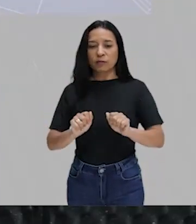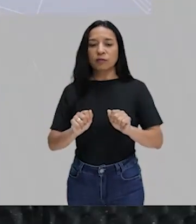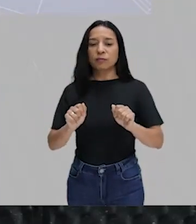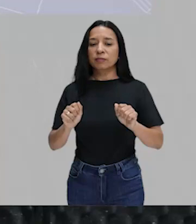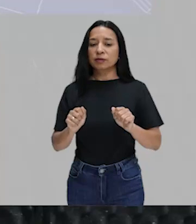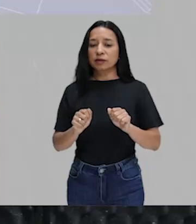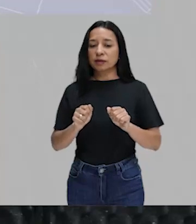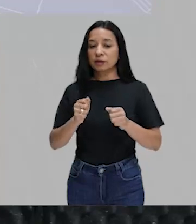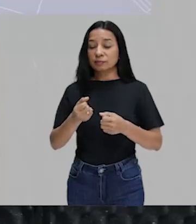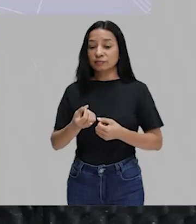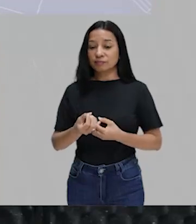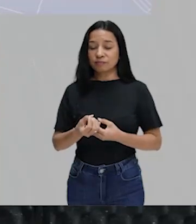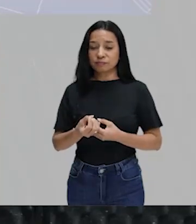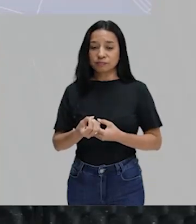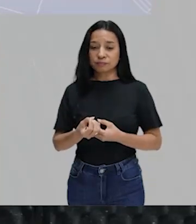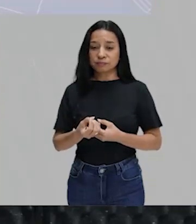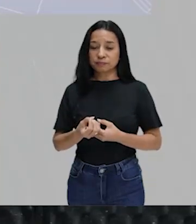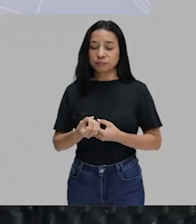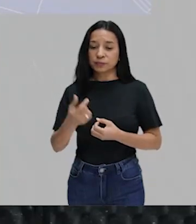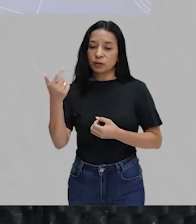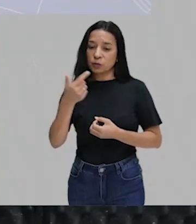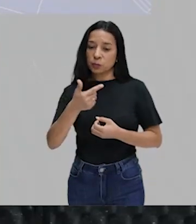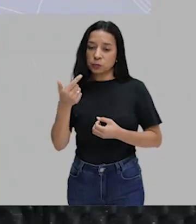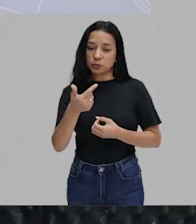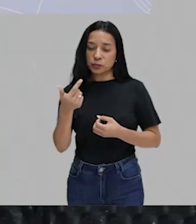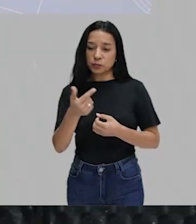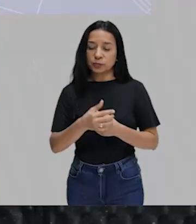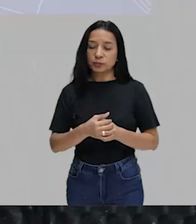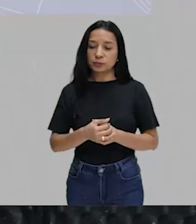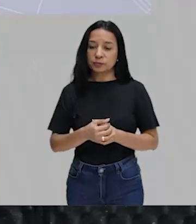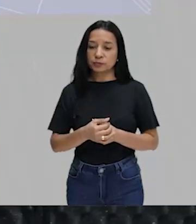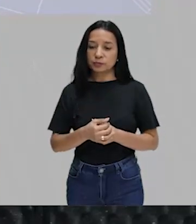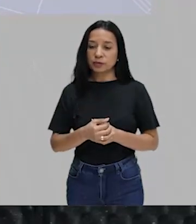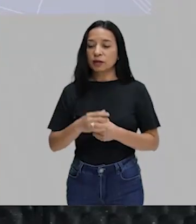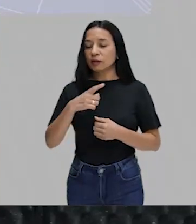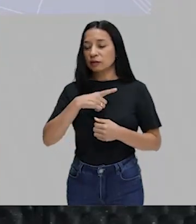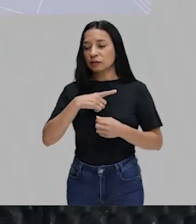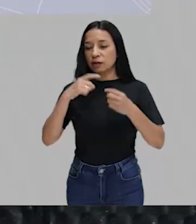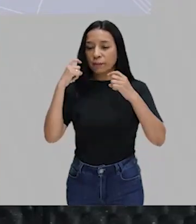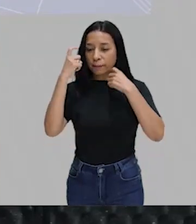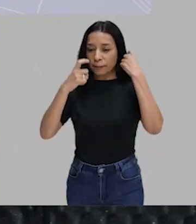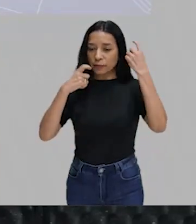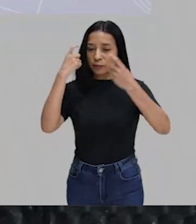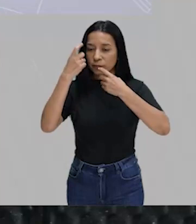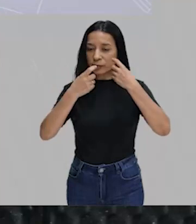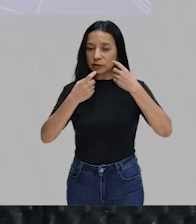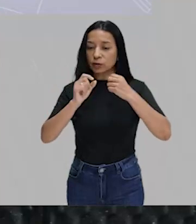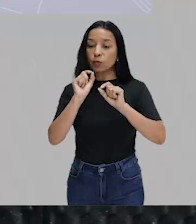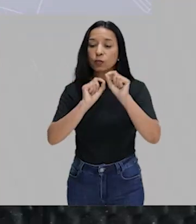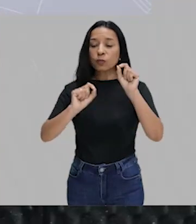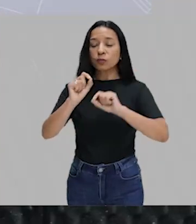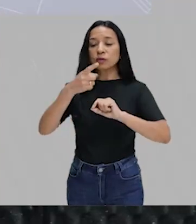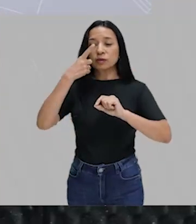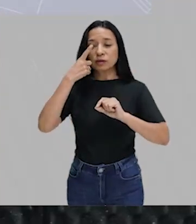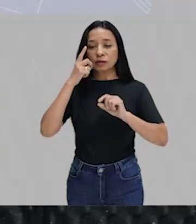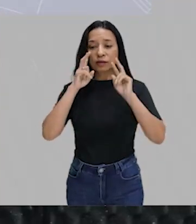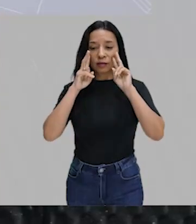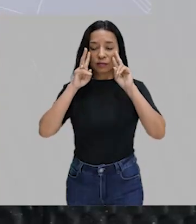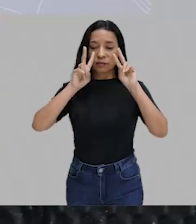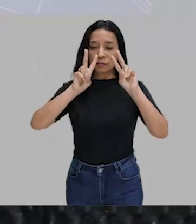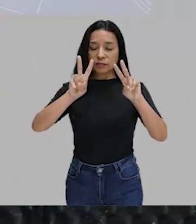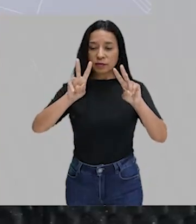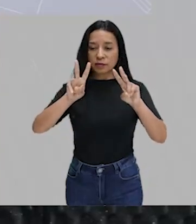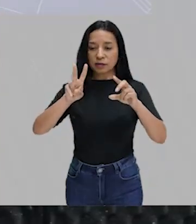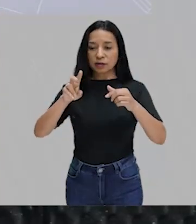poema apresentado, tinha mais preocupação com aquilo que você ia ver, como eu coloquei há pouco o verso alexandrino, em relação às